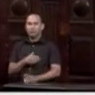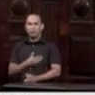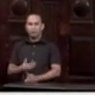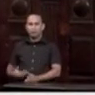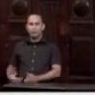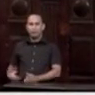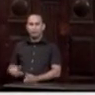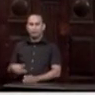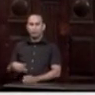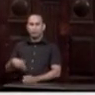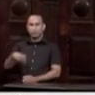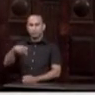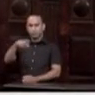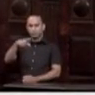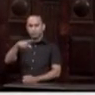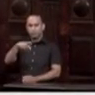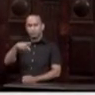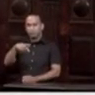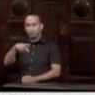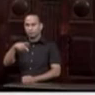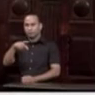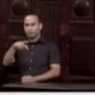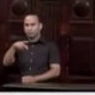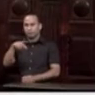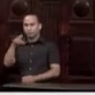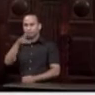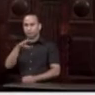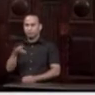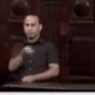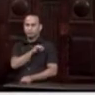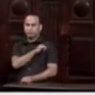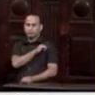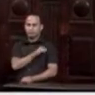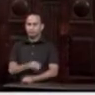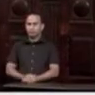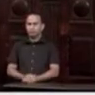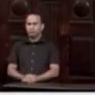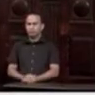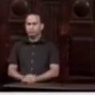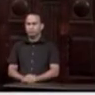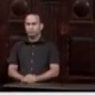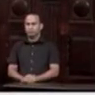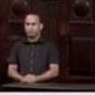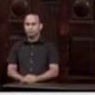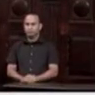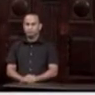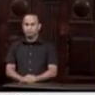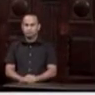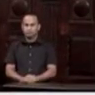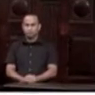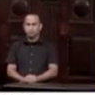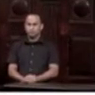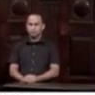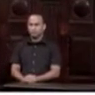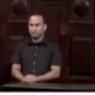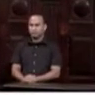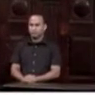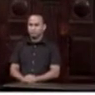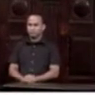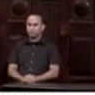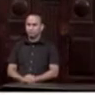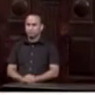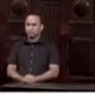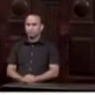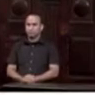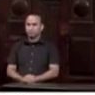Isso é um absurdo. Por favor, deputado Eliomar Coelho. Nobre deputado, eu queria só acrescentar que